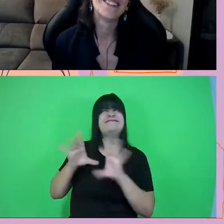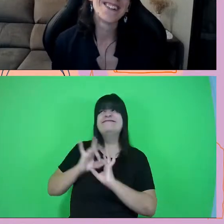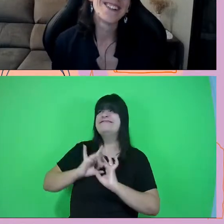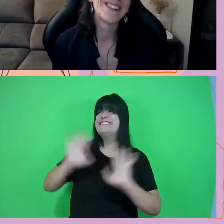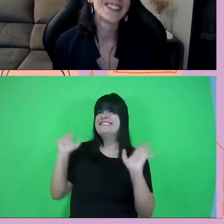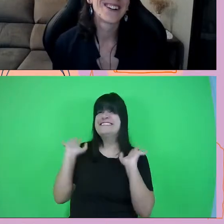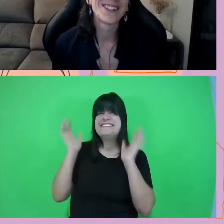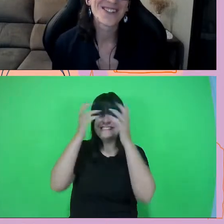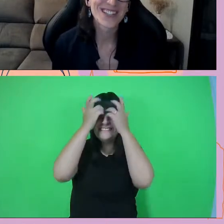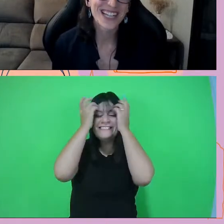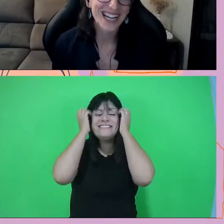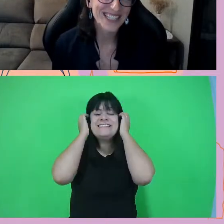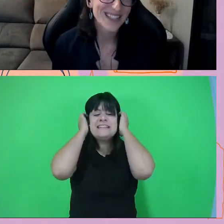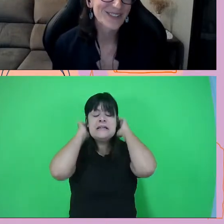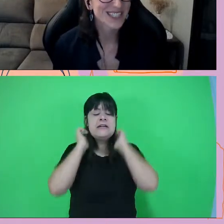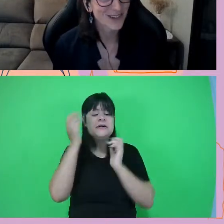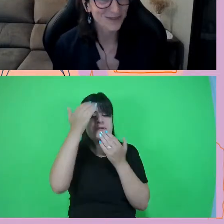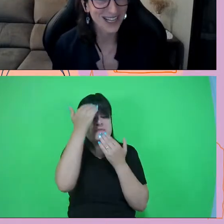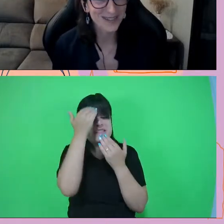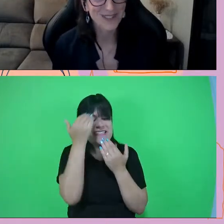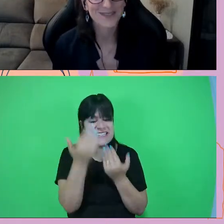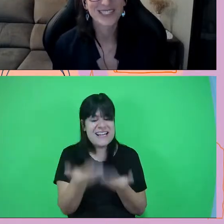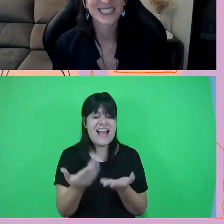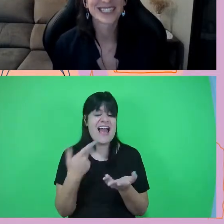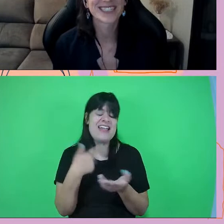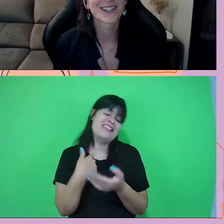fica à vontade. Então, muito obrigada aí pela sua